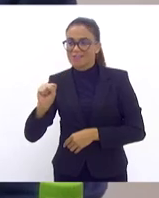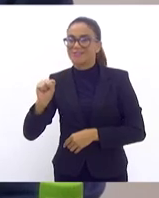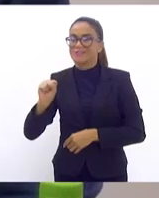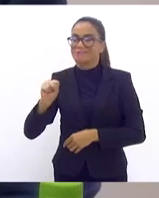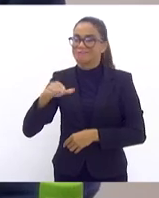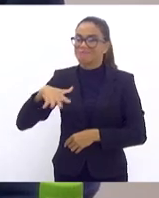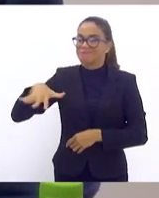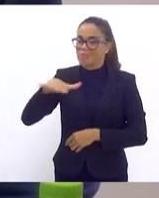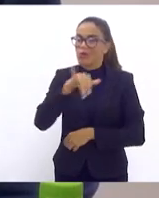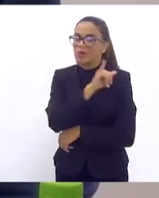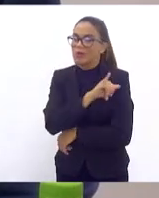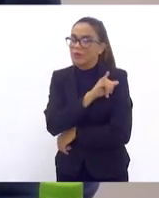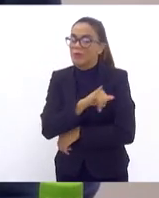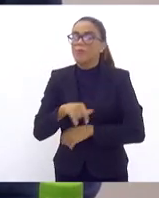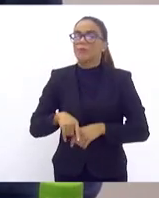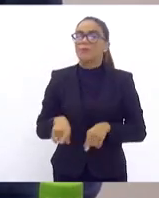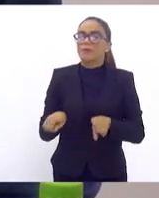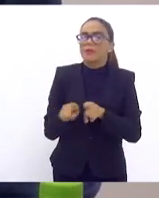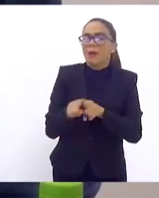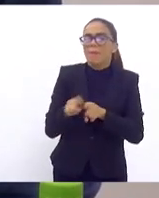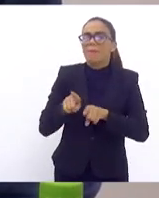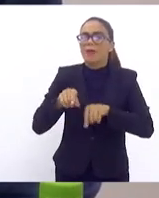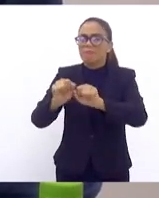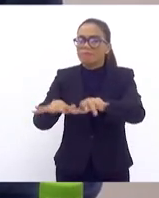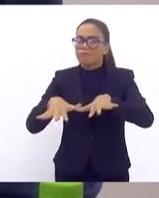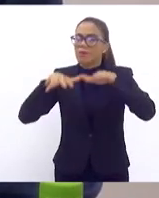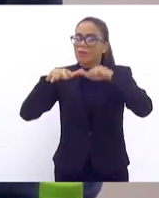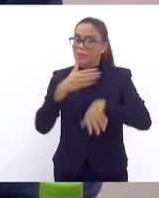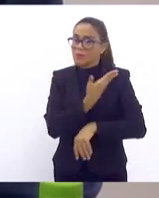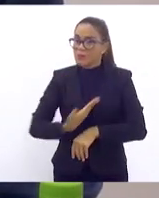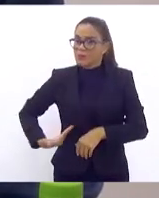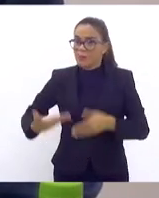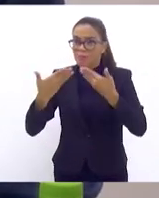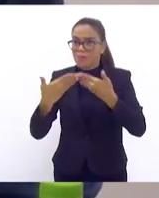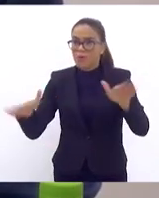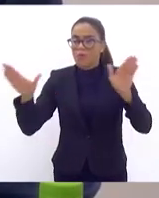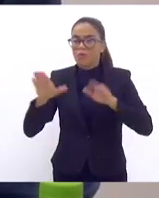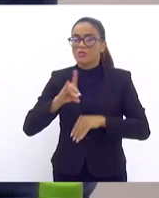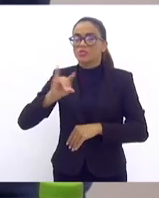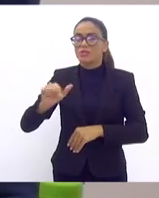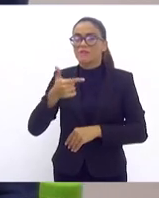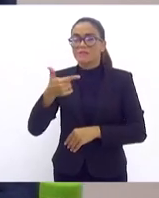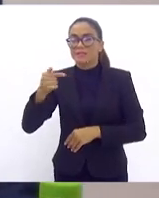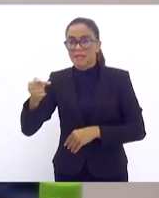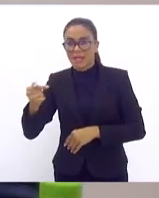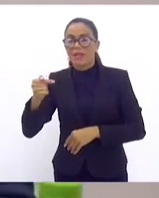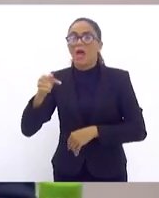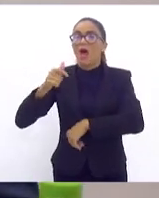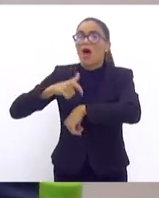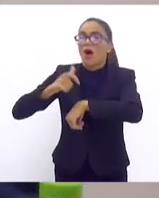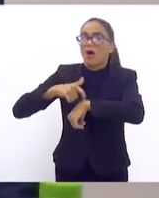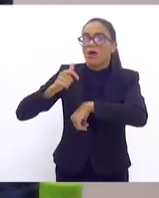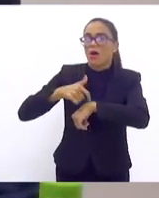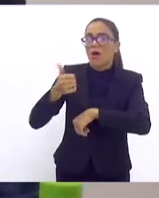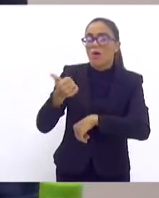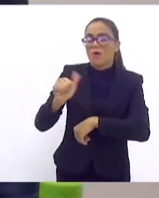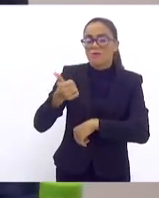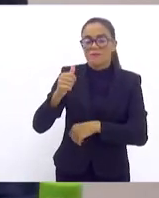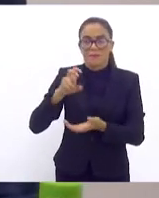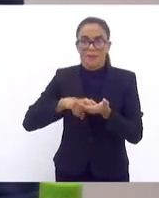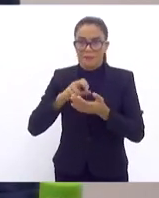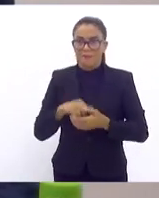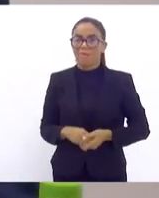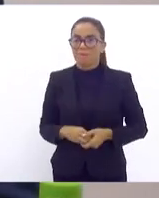e diversos outros atores, inclusive em audiência pública, que já está marcado no dia 27, às 9h30 da manhã, para que todos tenham ciência. Acho que é um debate